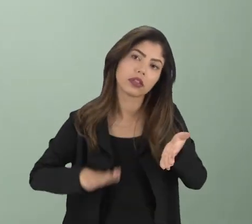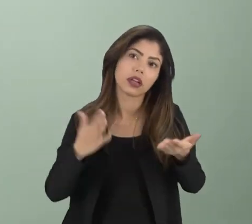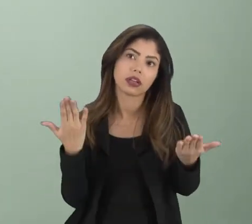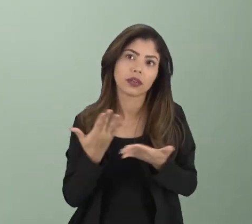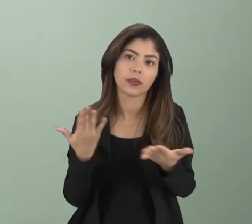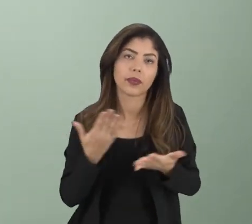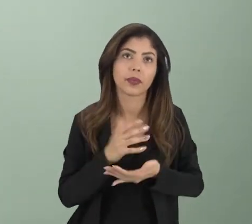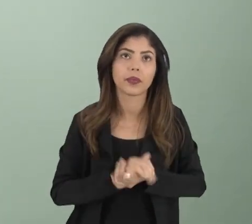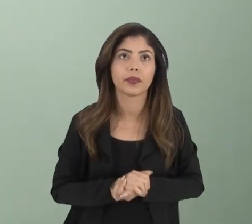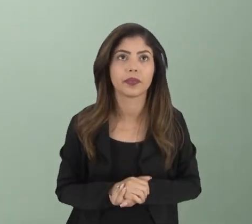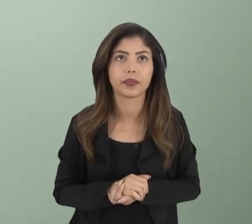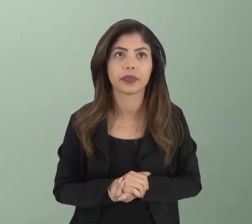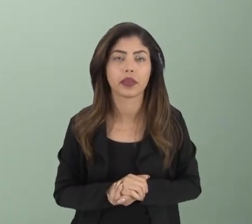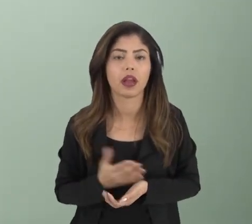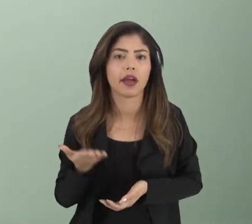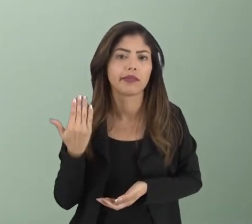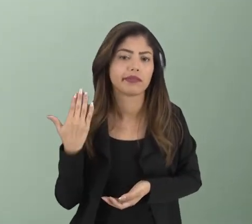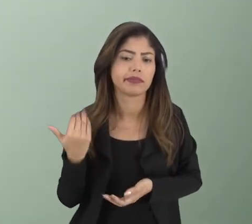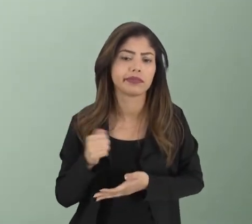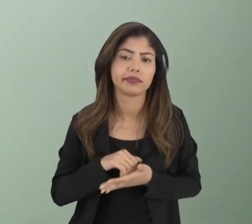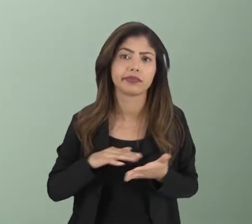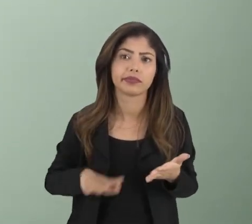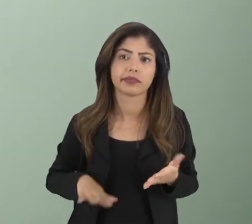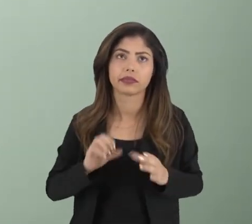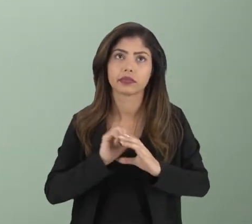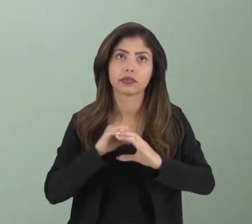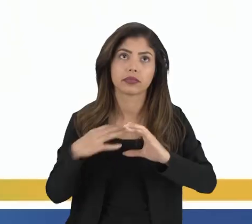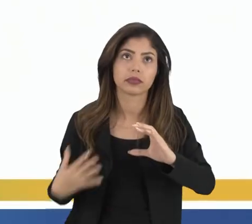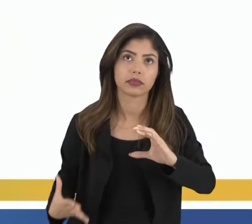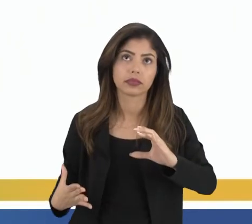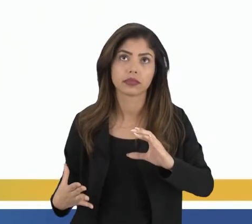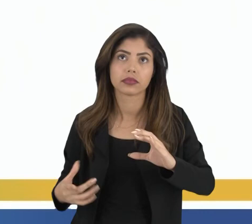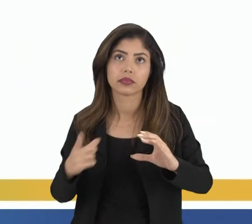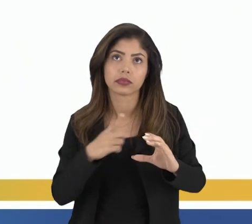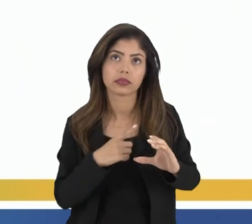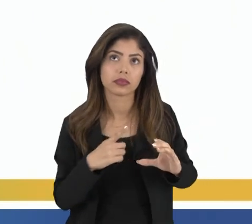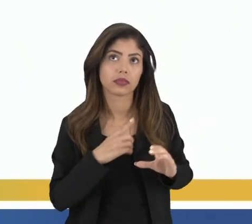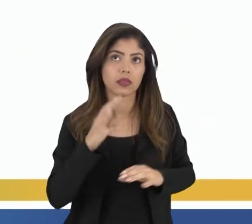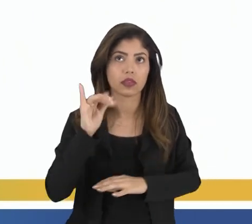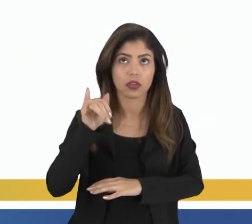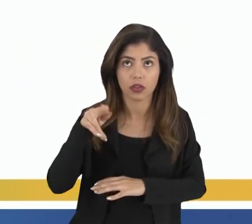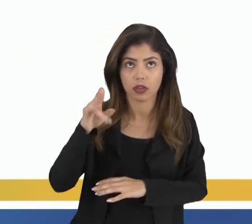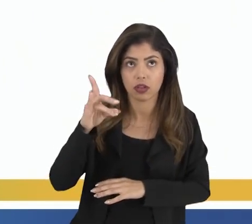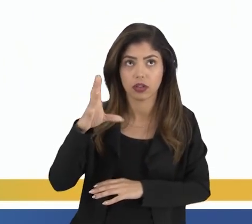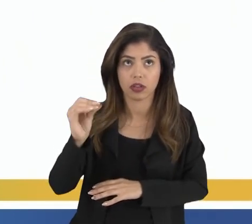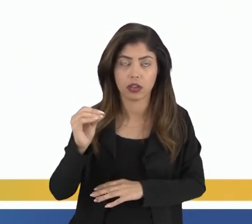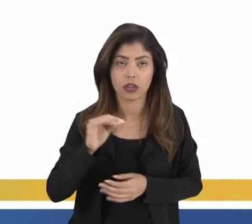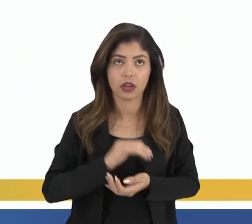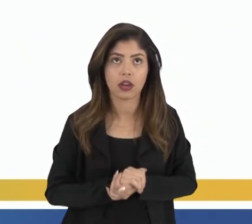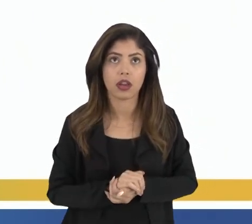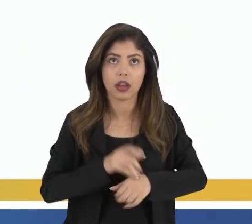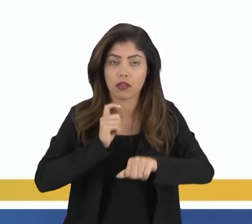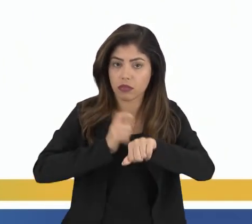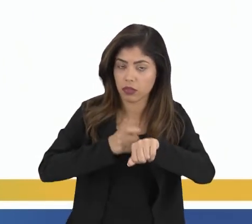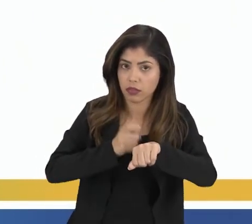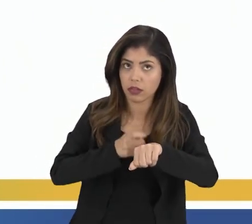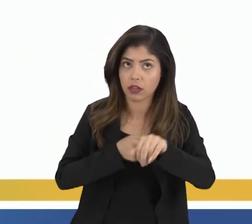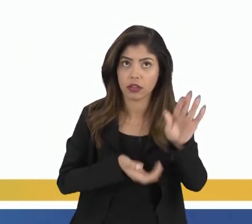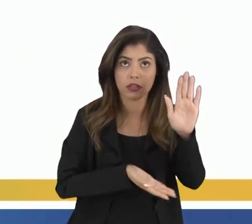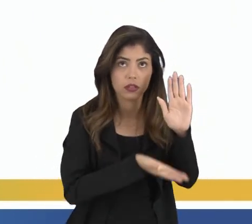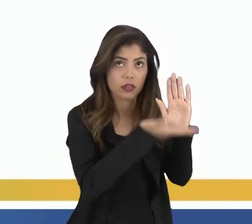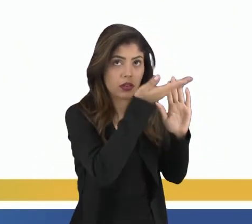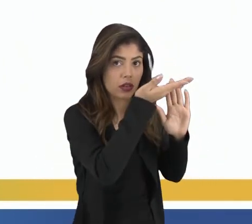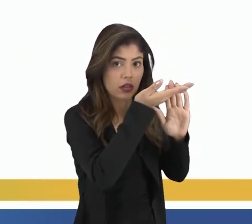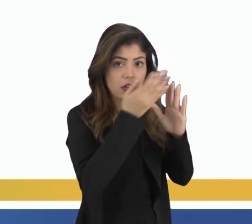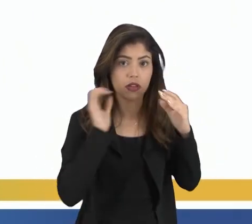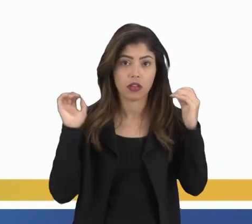fazer um exercíciozinho, né? Vamos fazer um exercício. Mas antes desse exercício, são as características bem rápidas dos compostos